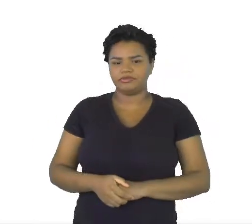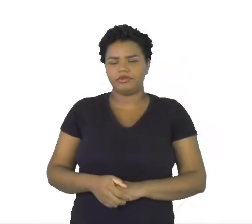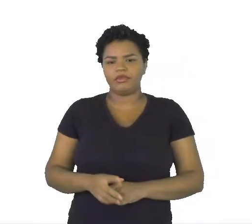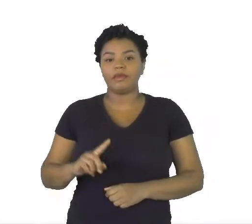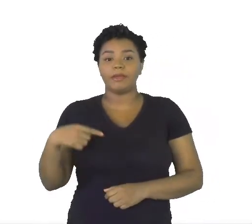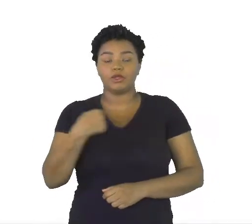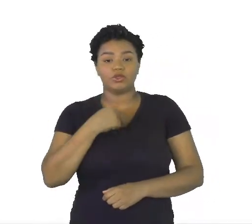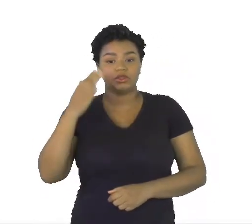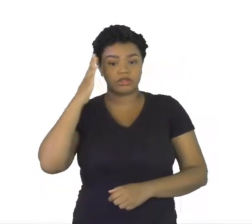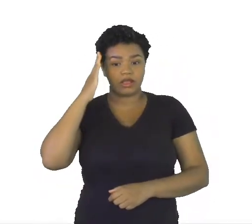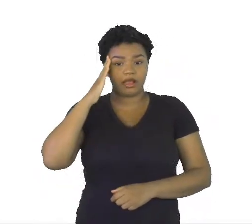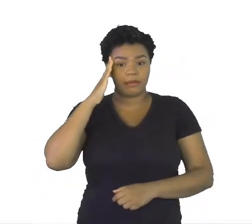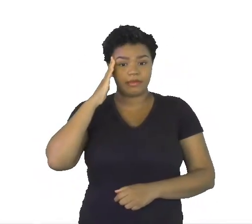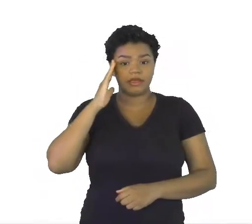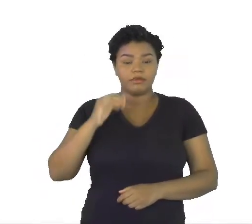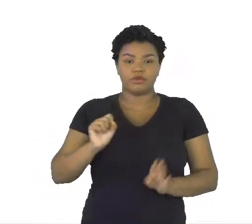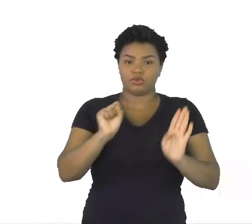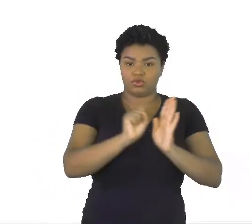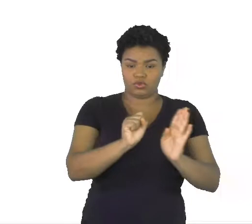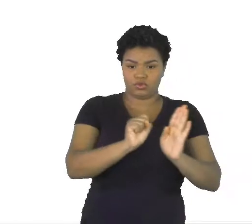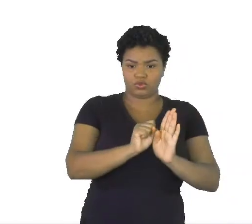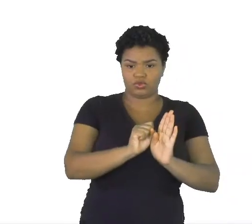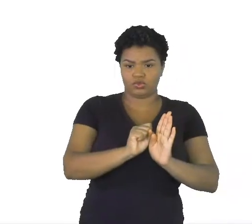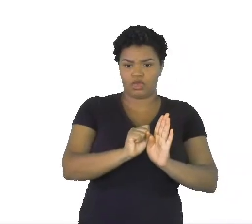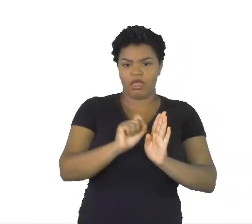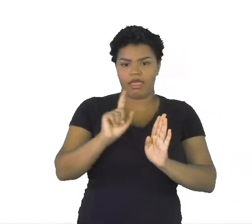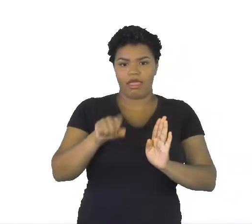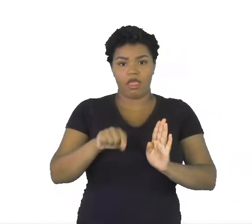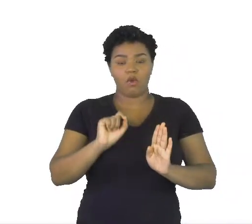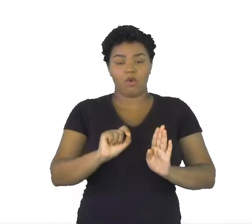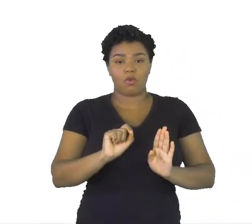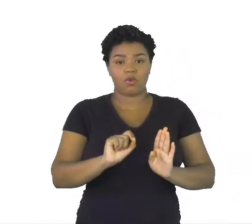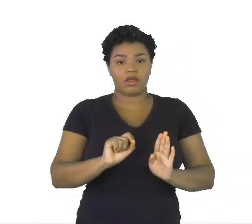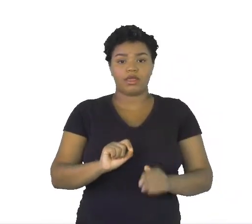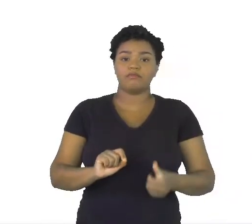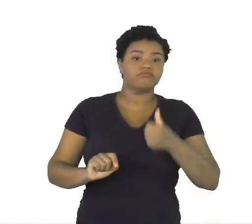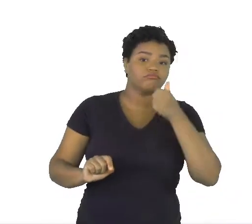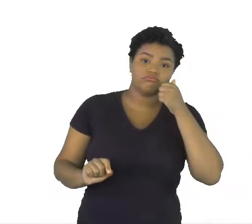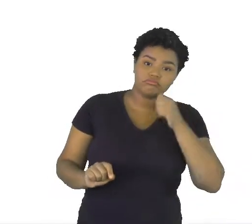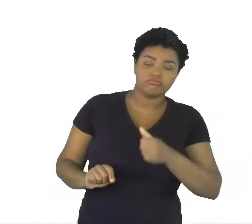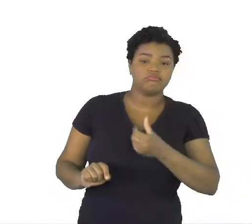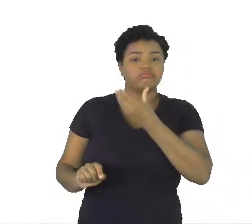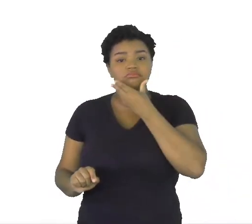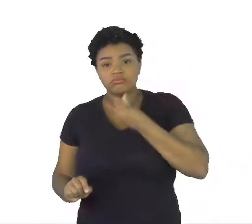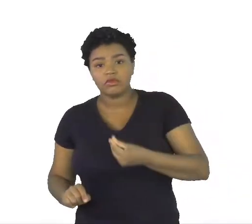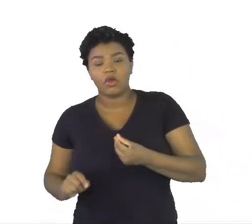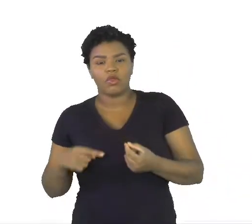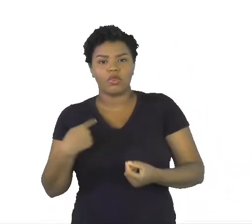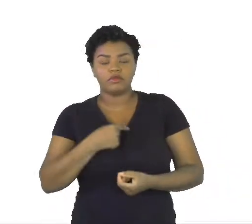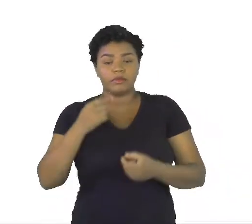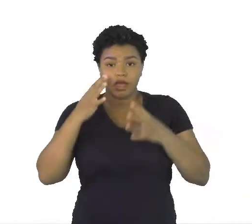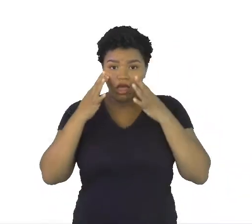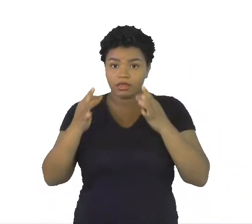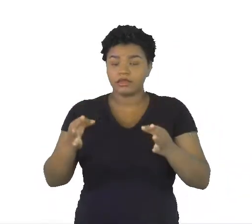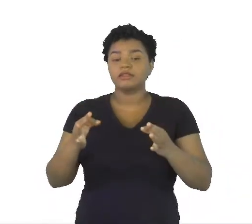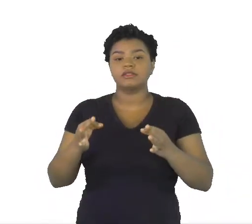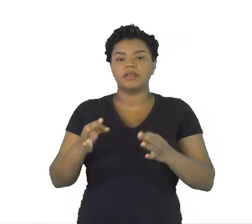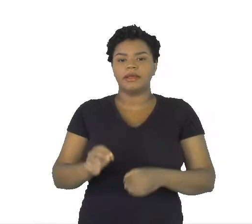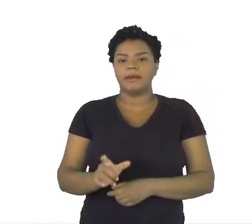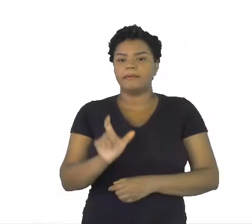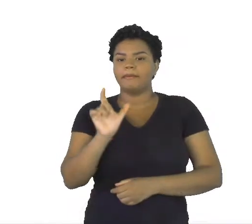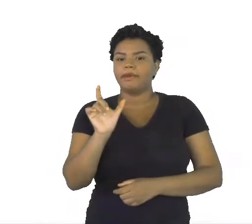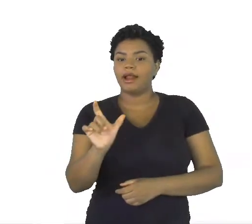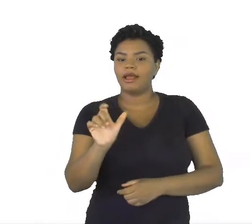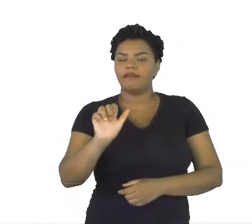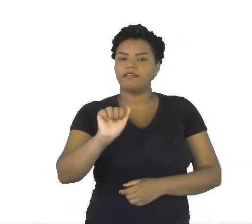um substantivo ele é do gênero masculino ou feminino, nós vamos prestar atenção nessa palavrinha